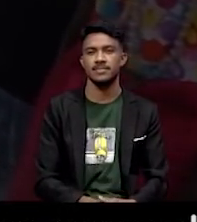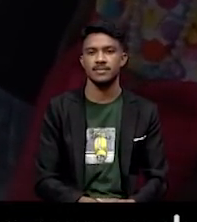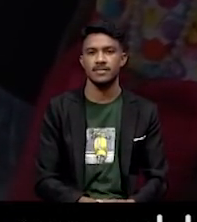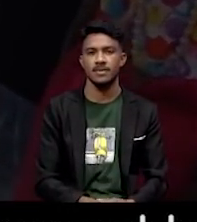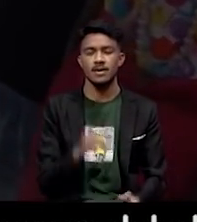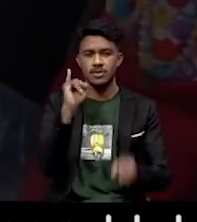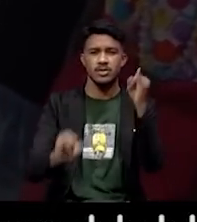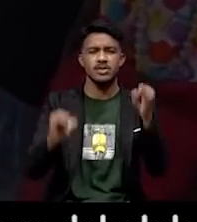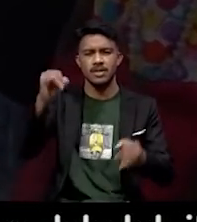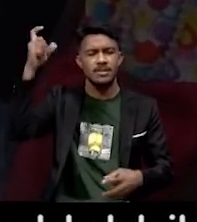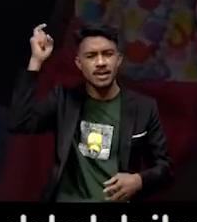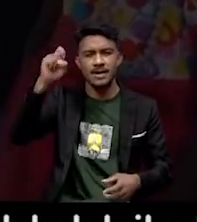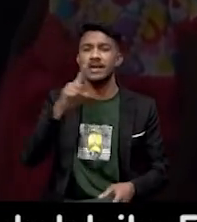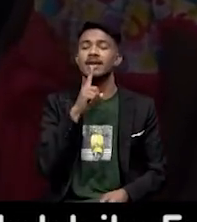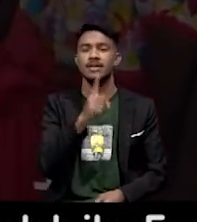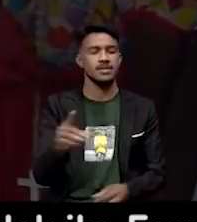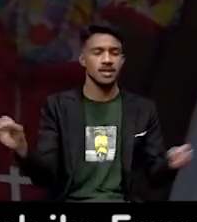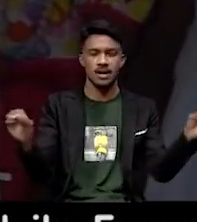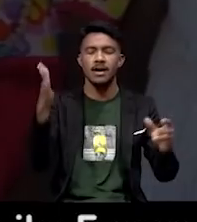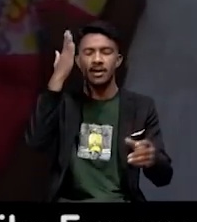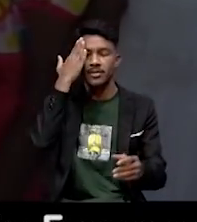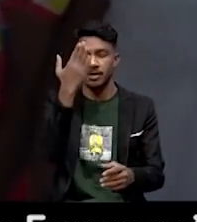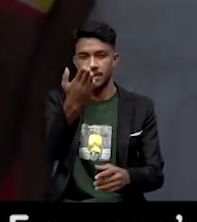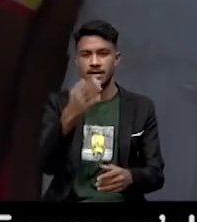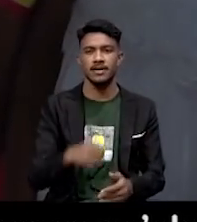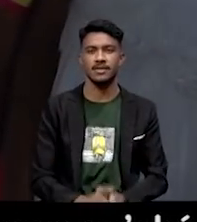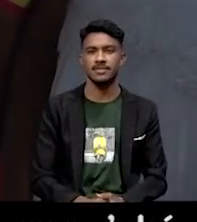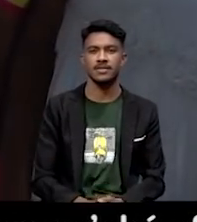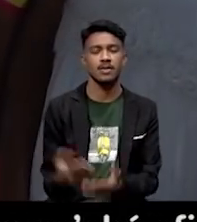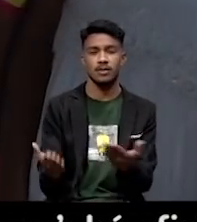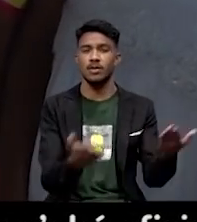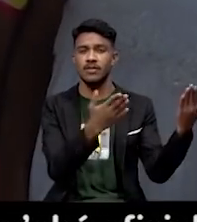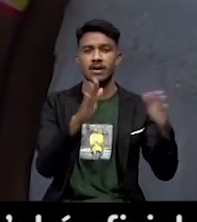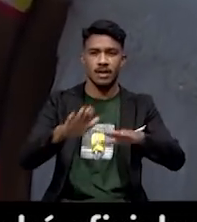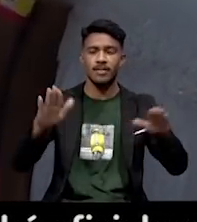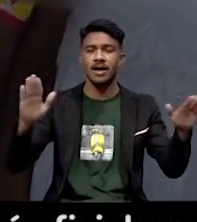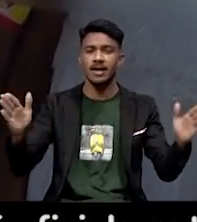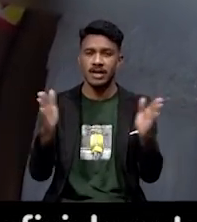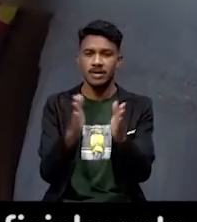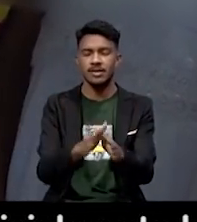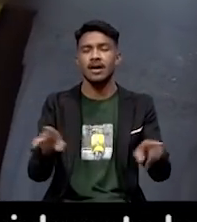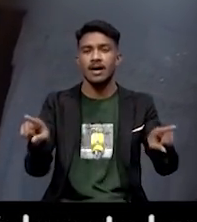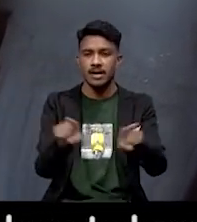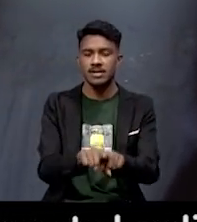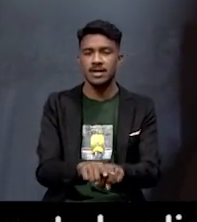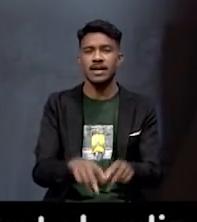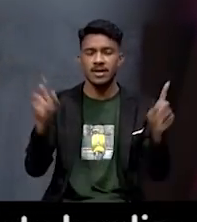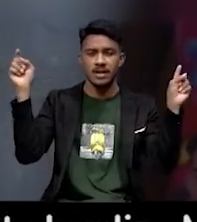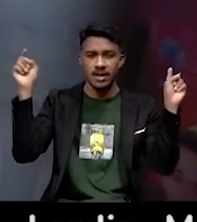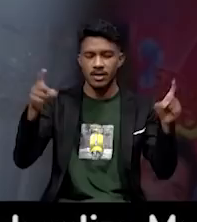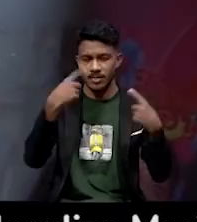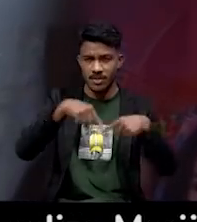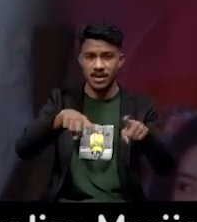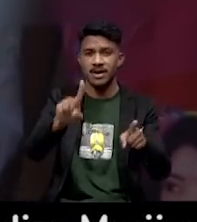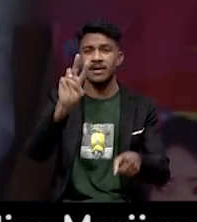Juiz nem matéria que teve, lá não ia, né? Lourdes vai lavar aqui com a Sira, né? Ba obriga, ba viso.